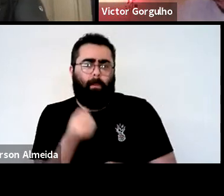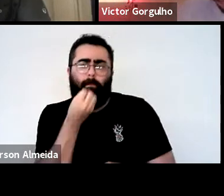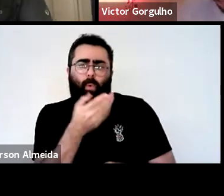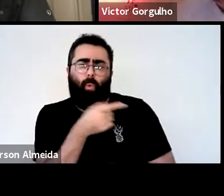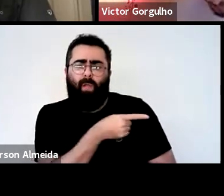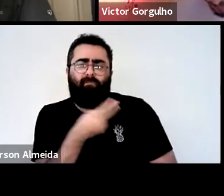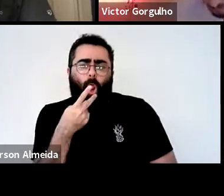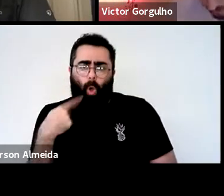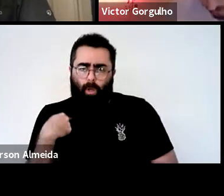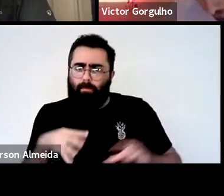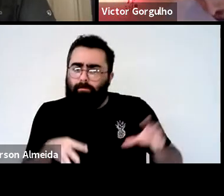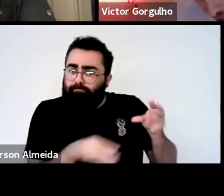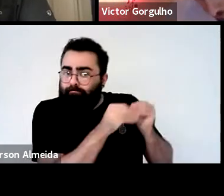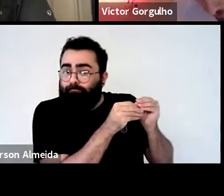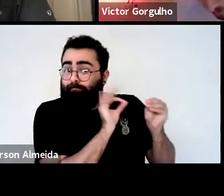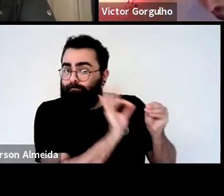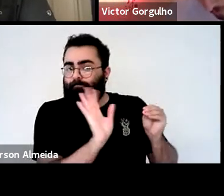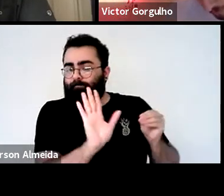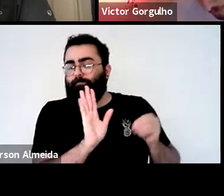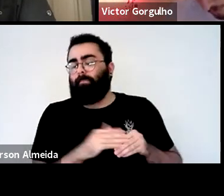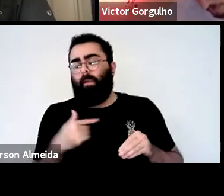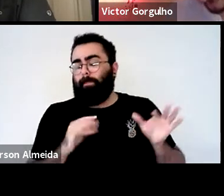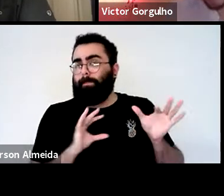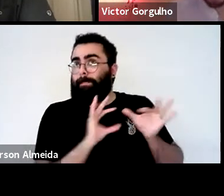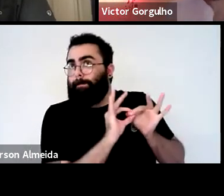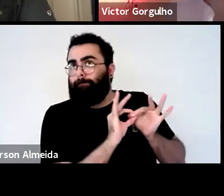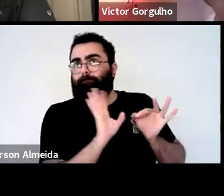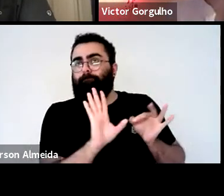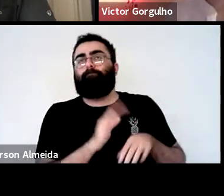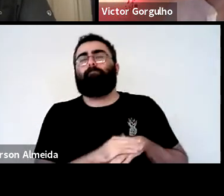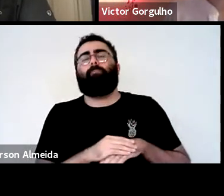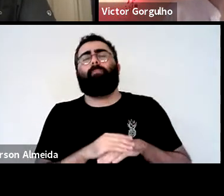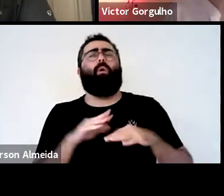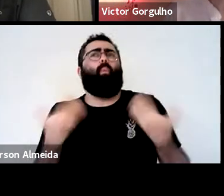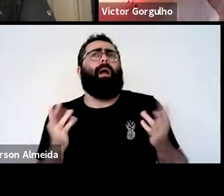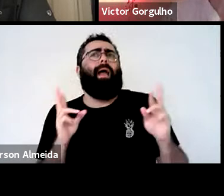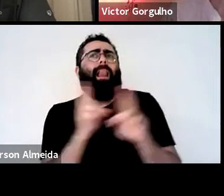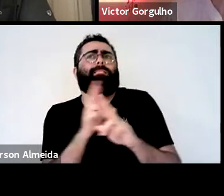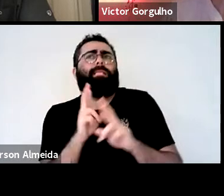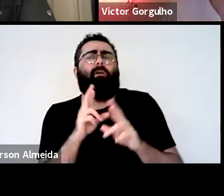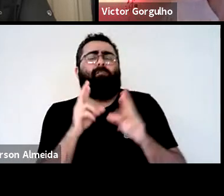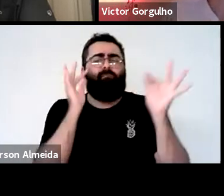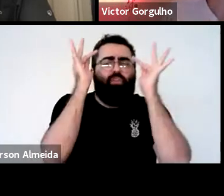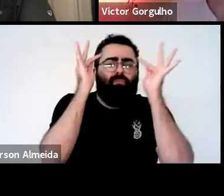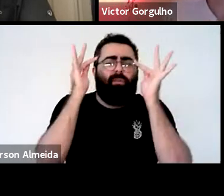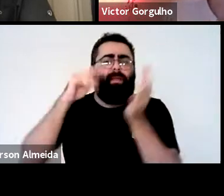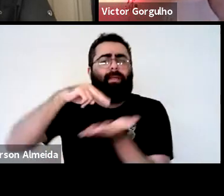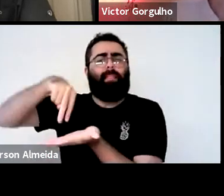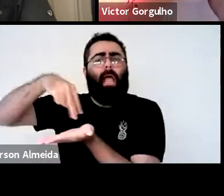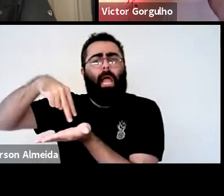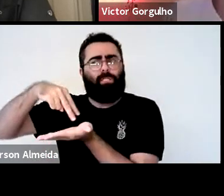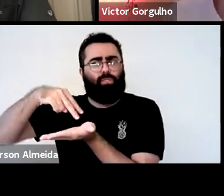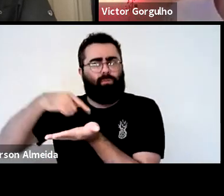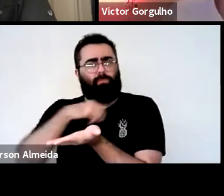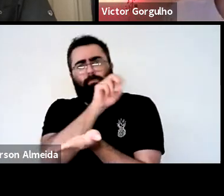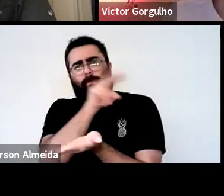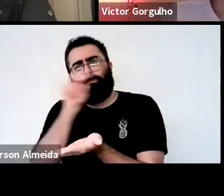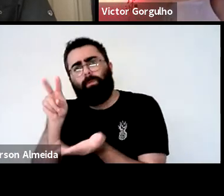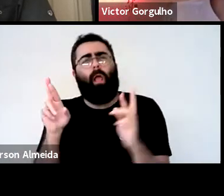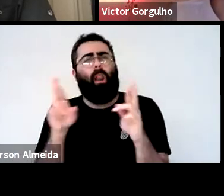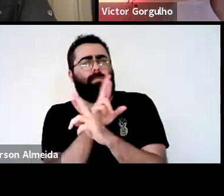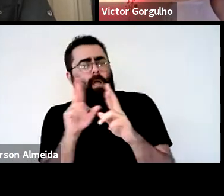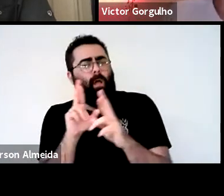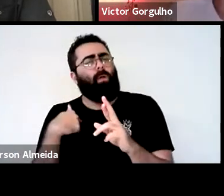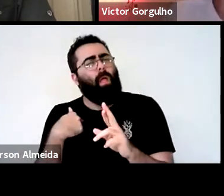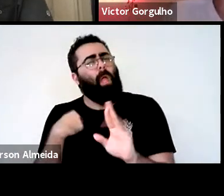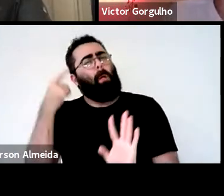nossa primeira conversa, a relação entre filosofia, dança, ela apareceu, e eu fiquei pensando muito sobre isso, assim.